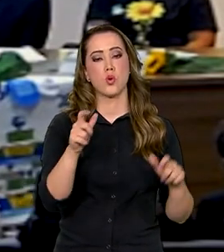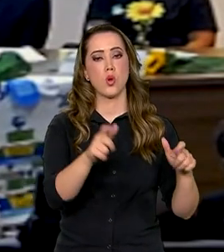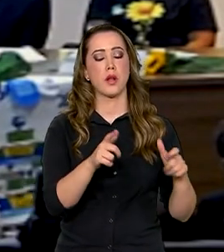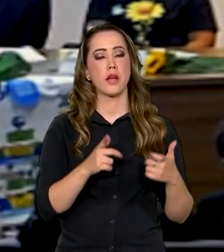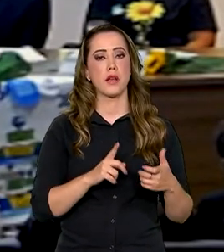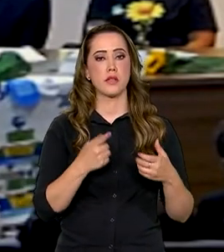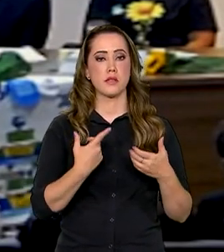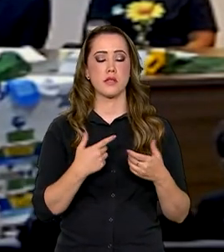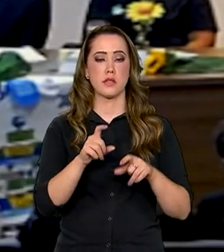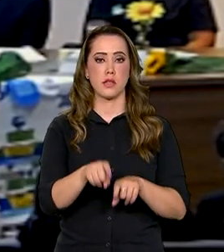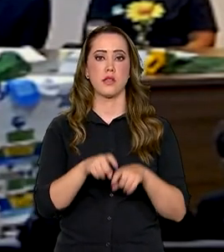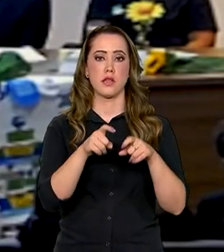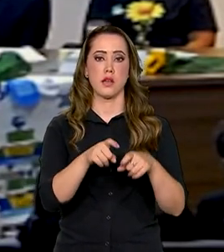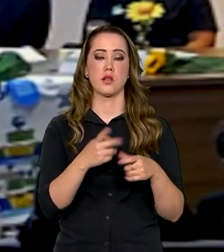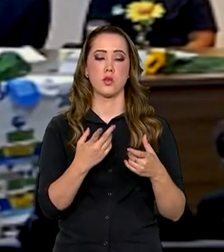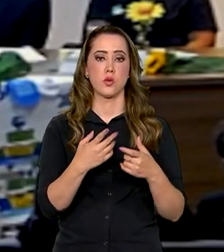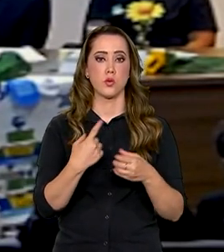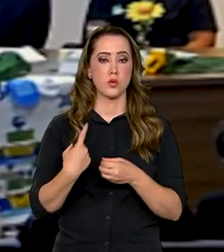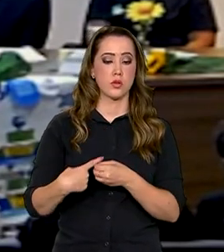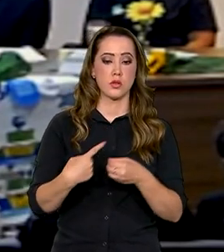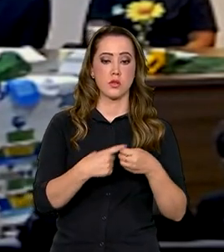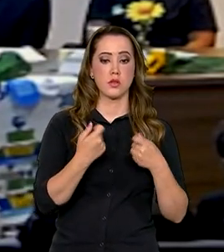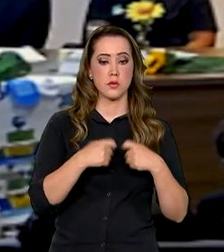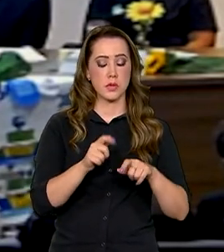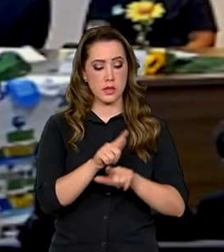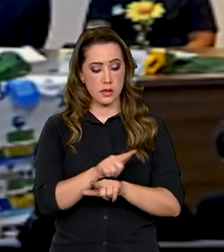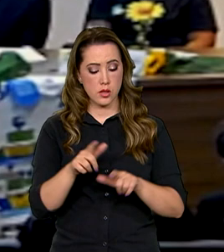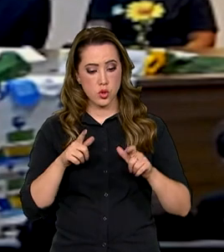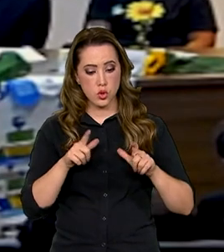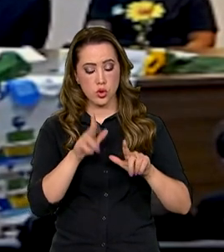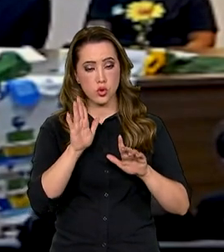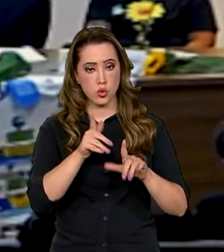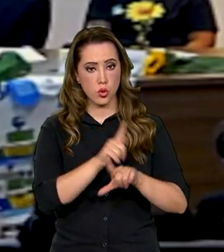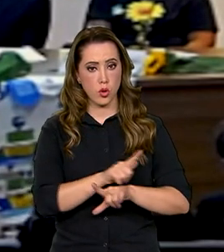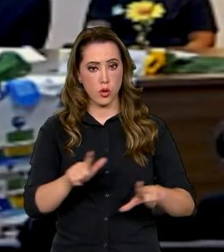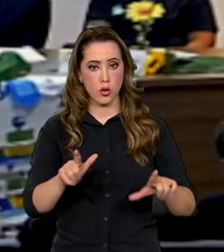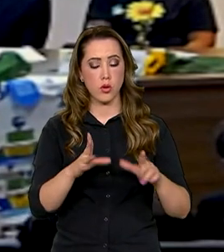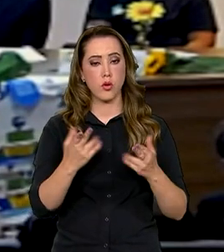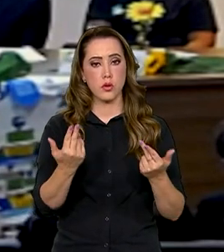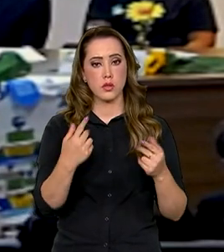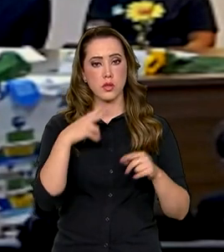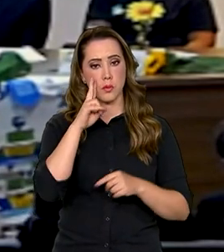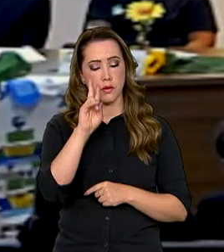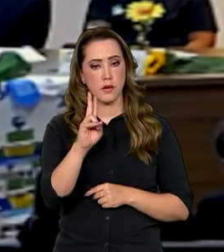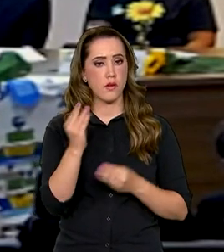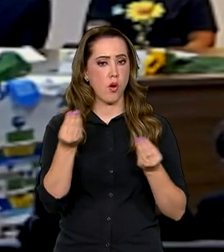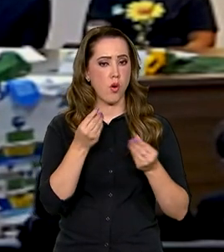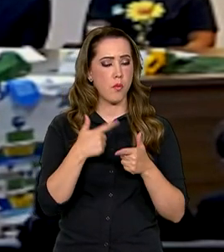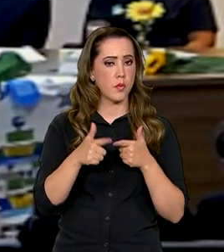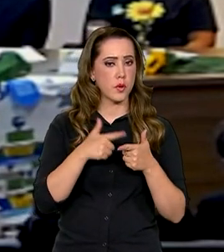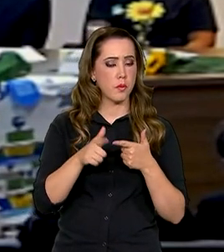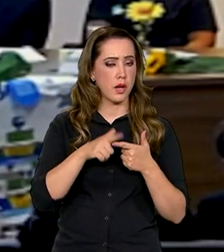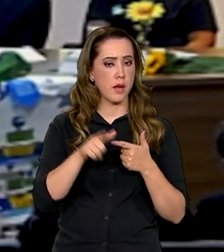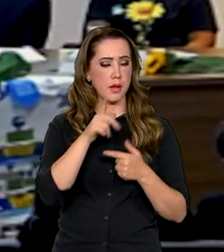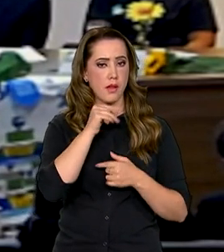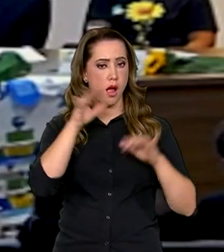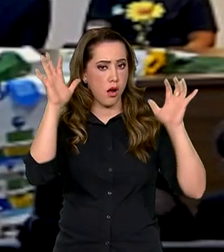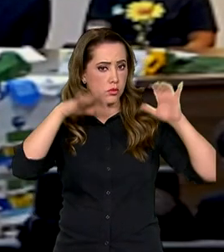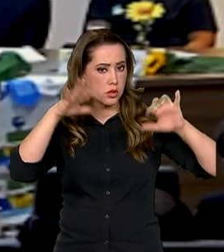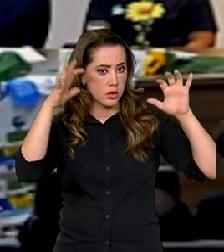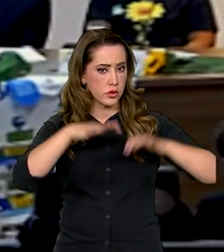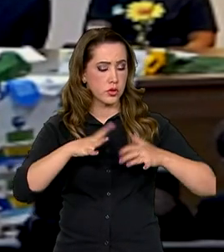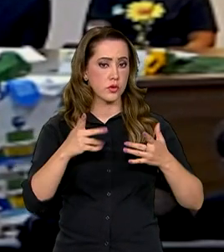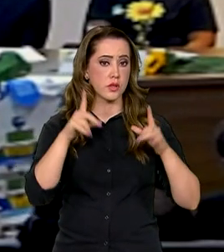um solo descoberto, que faz maior absorção das águas das chuvas, que reduz a quantidade